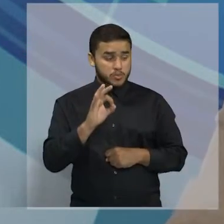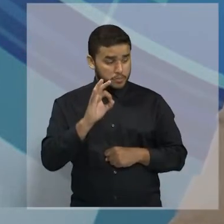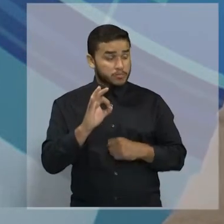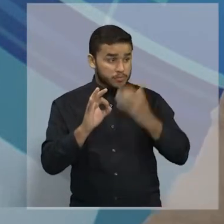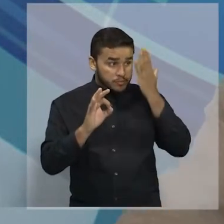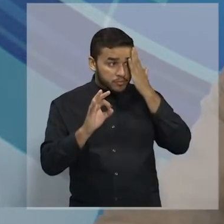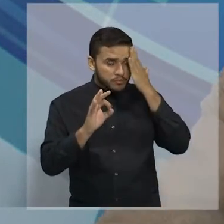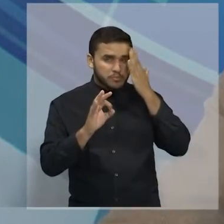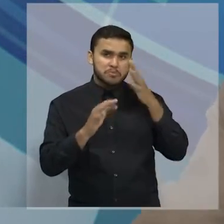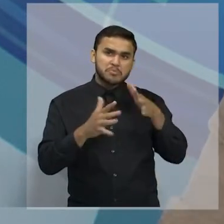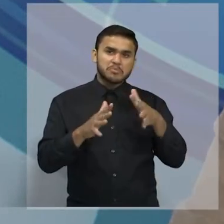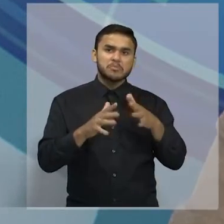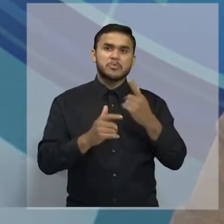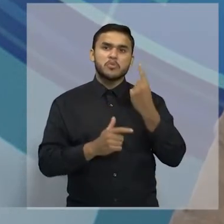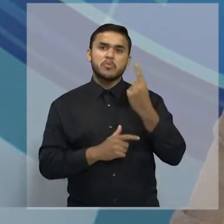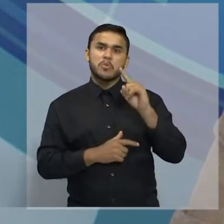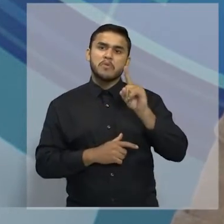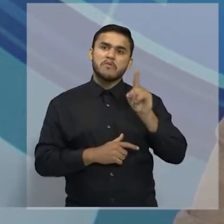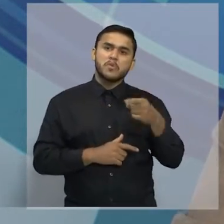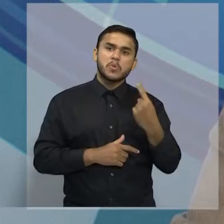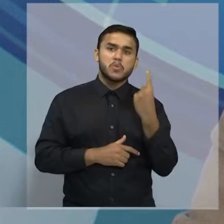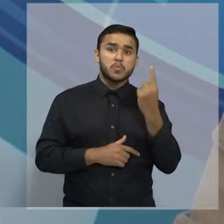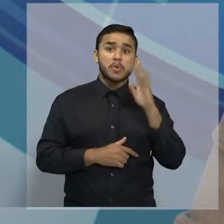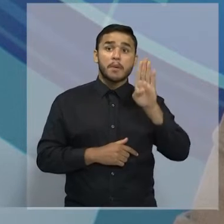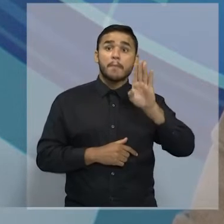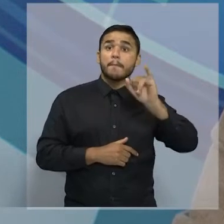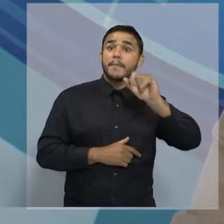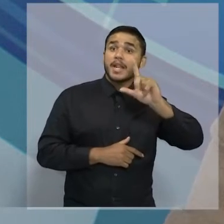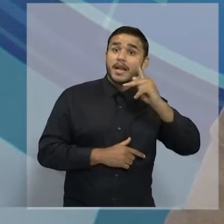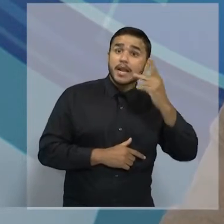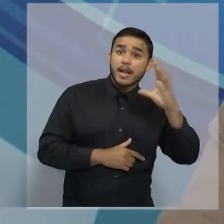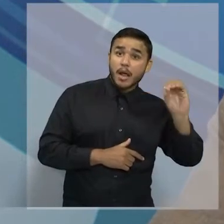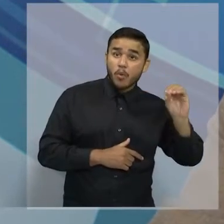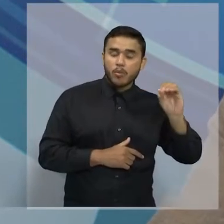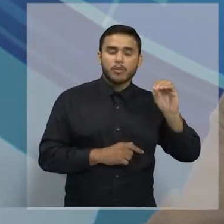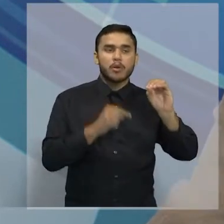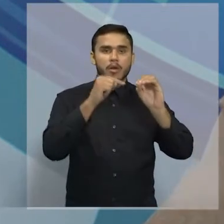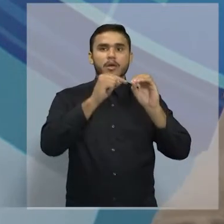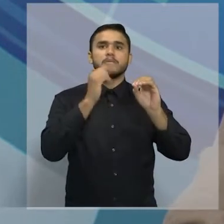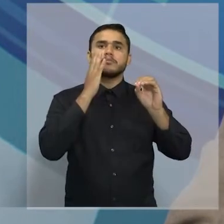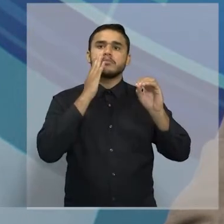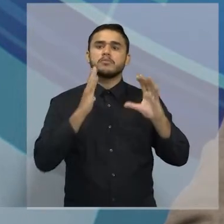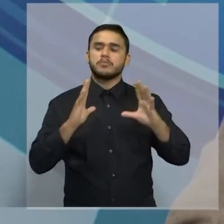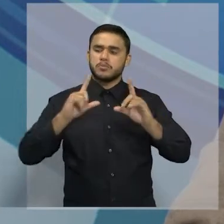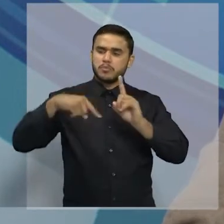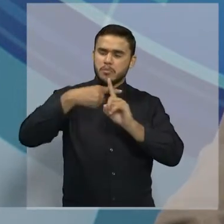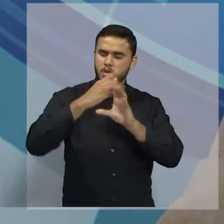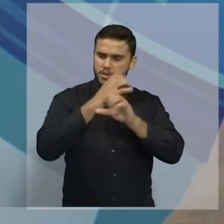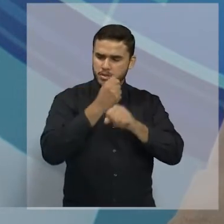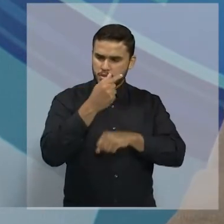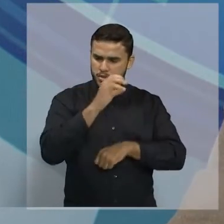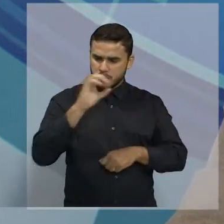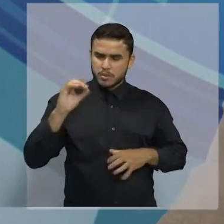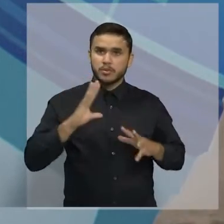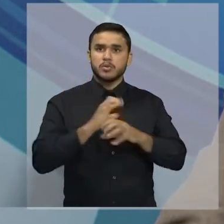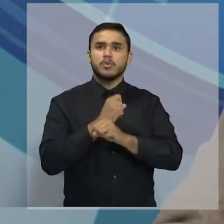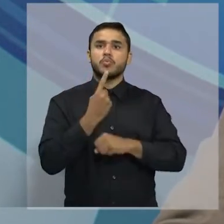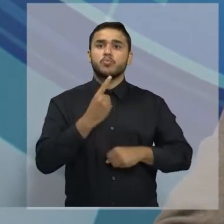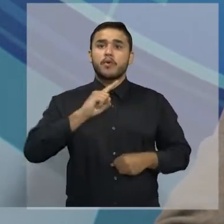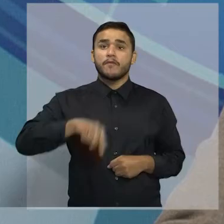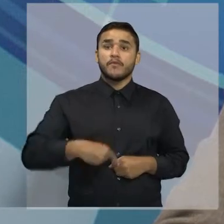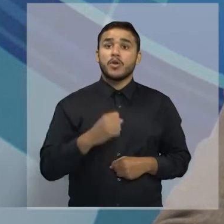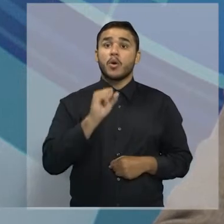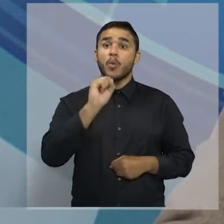dos 11%, é aí na faixa de 1,1 bilhão. Então, 1,1 bilhão com 700 milhões dá